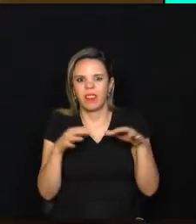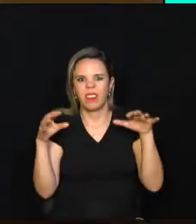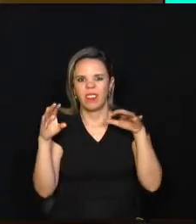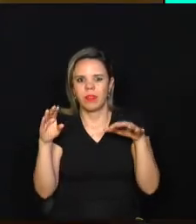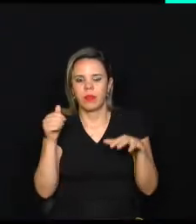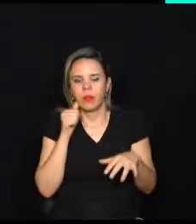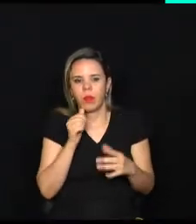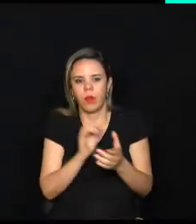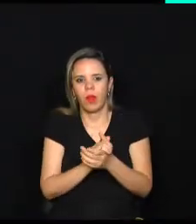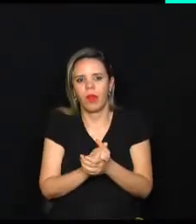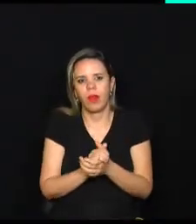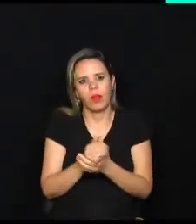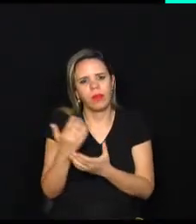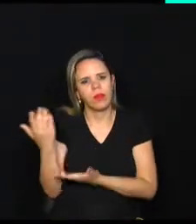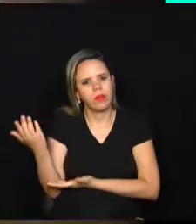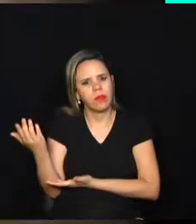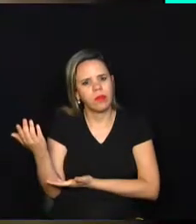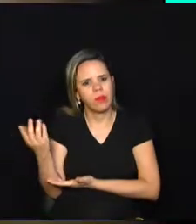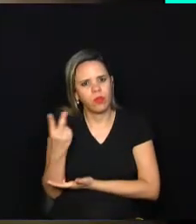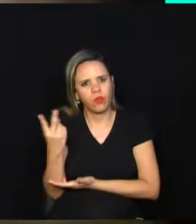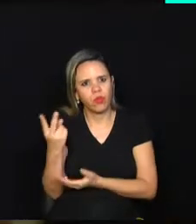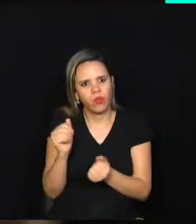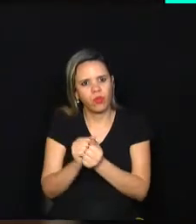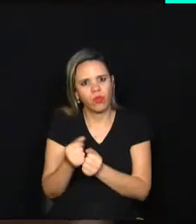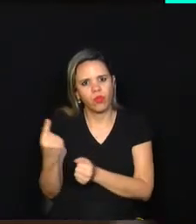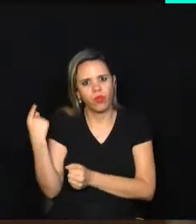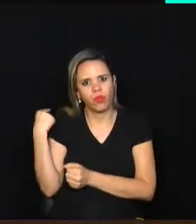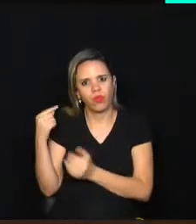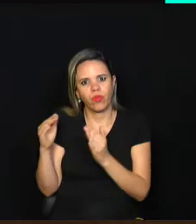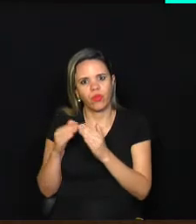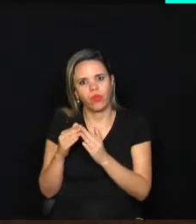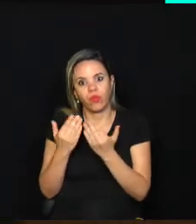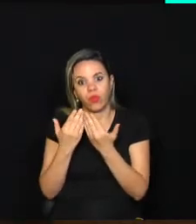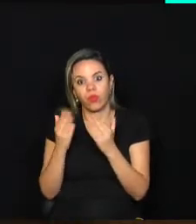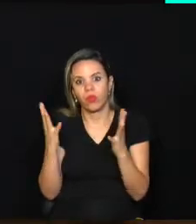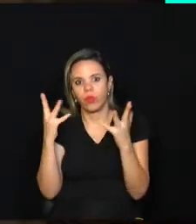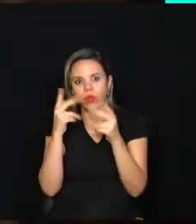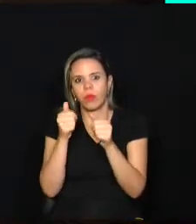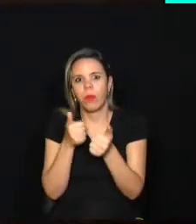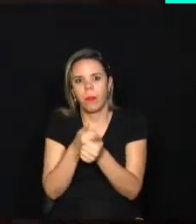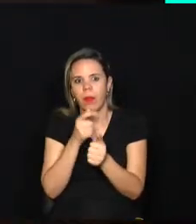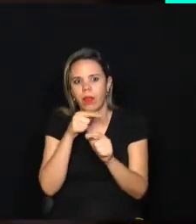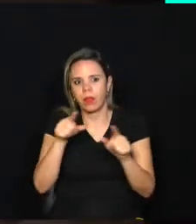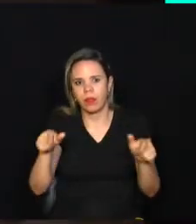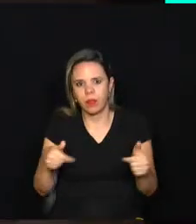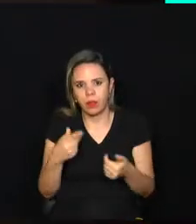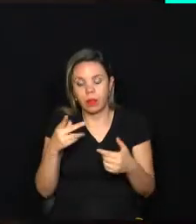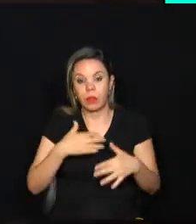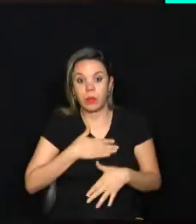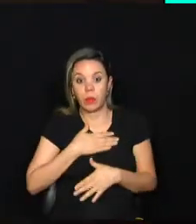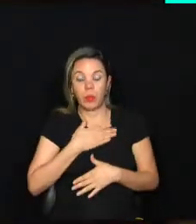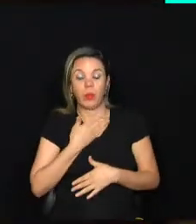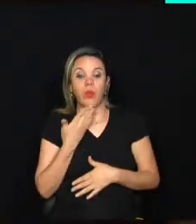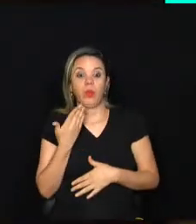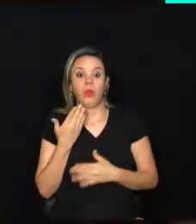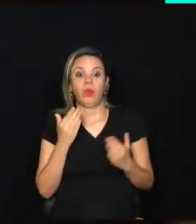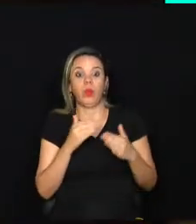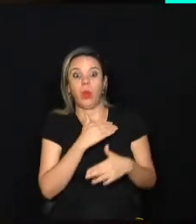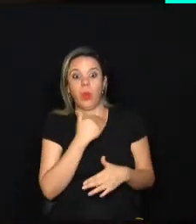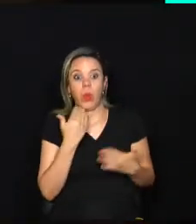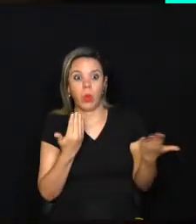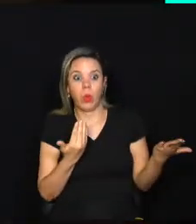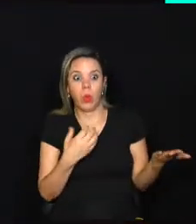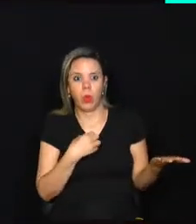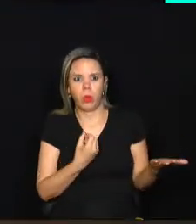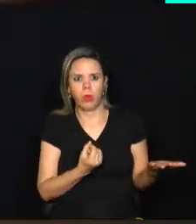casada com Owen e eles viviam juntos em uma casa bela, à beira do lago. Para sua surpresa, ele morre de uma